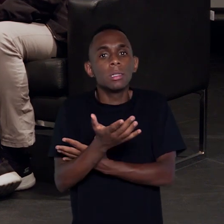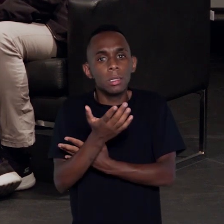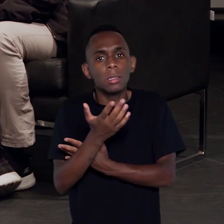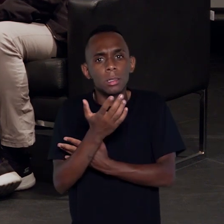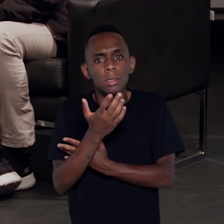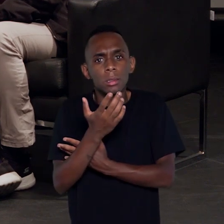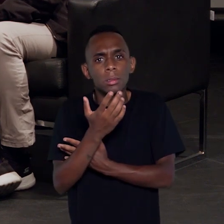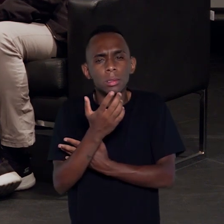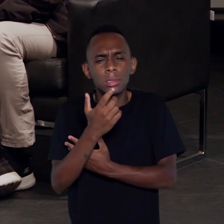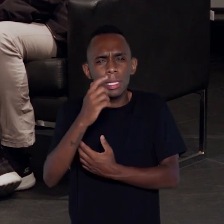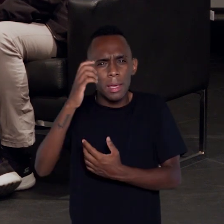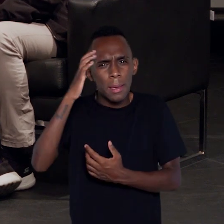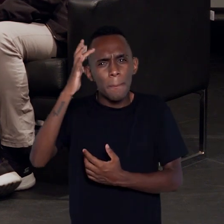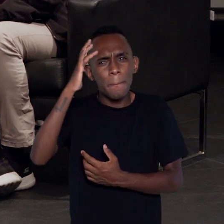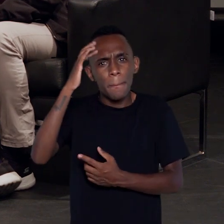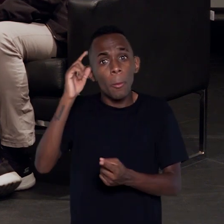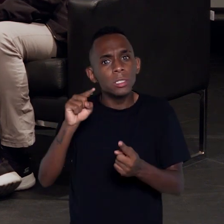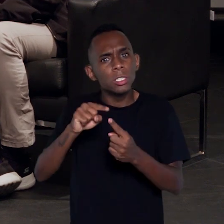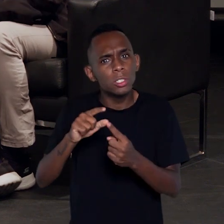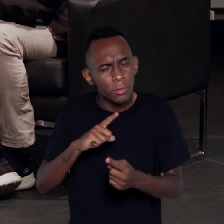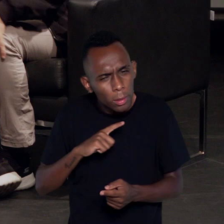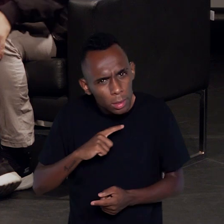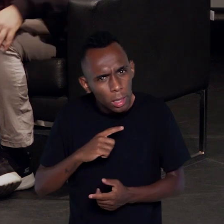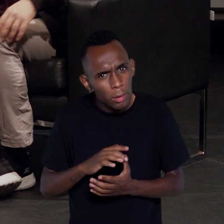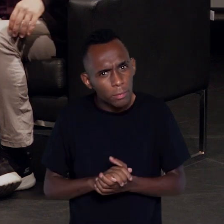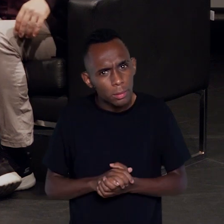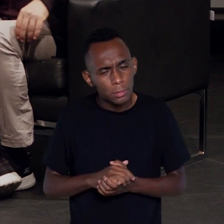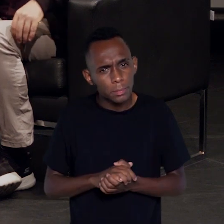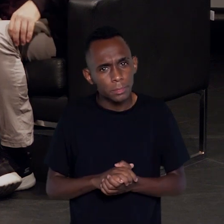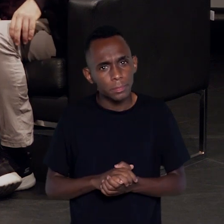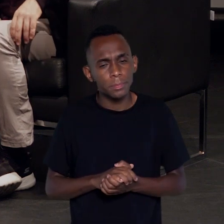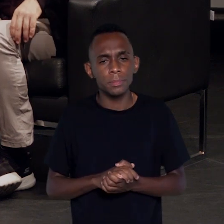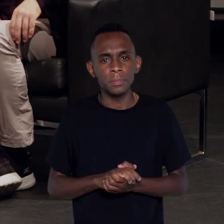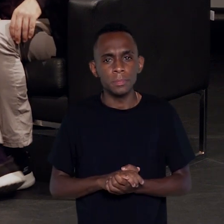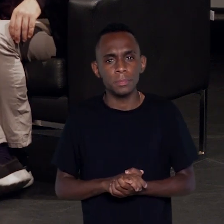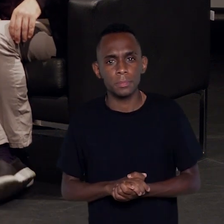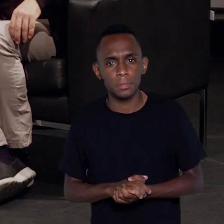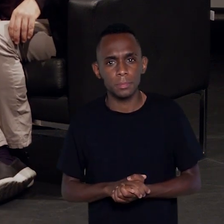Entendeu? Você pensou nisso quando estava escrevendo?